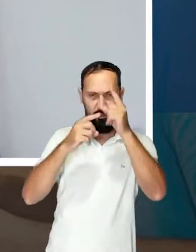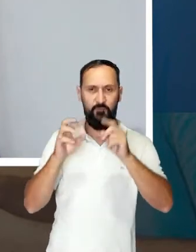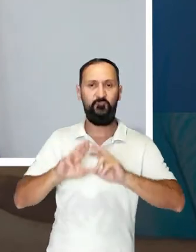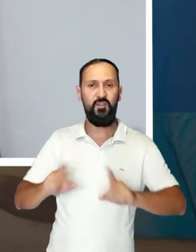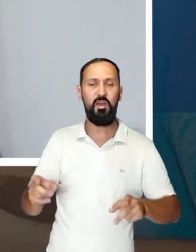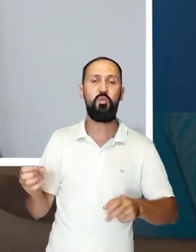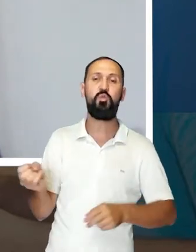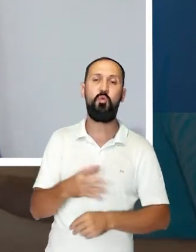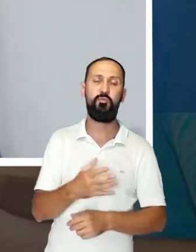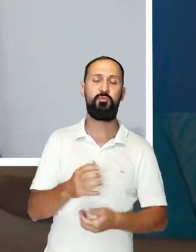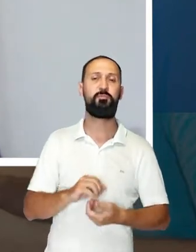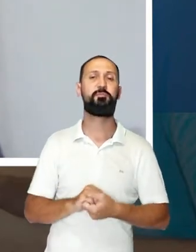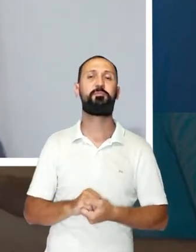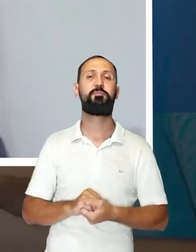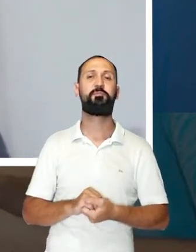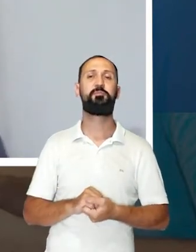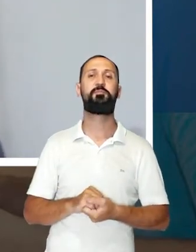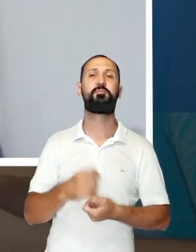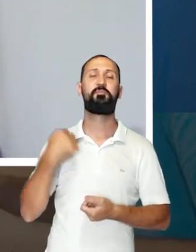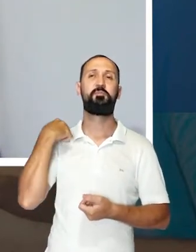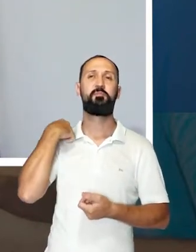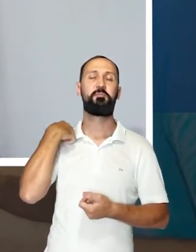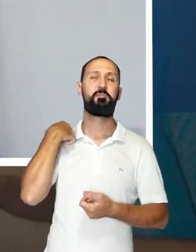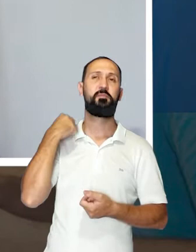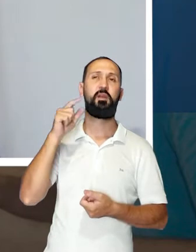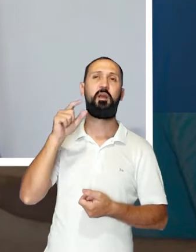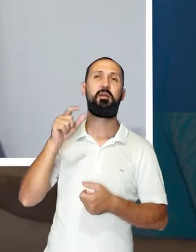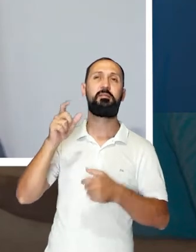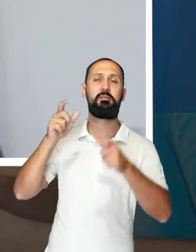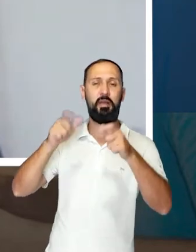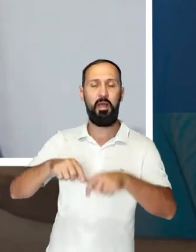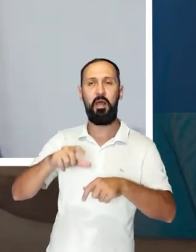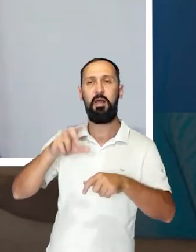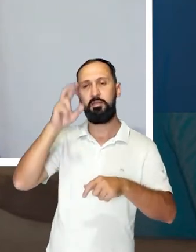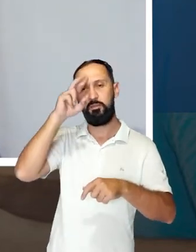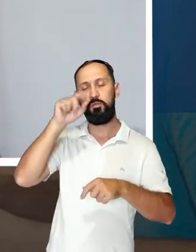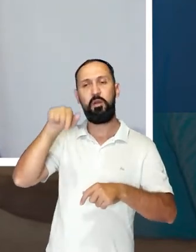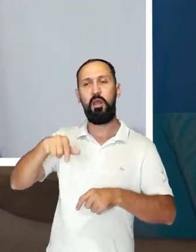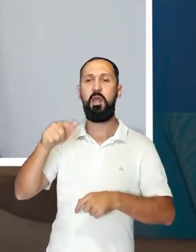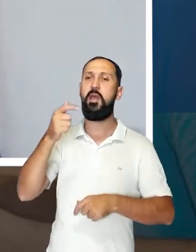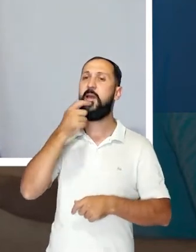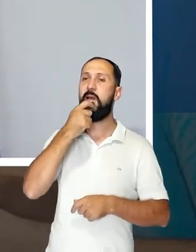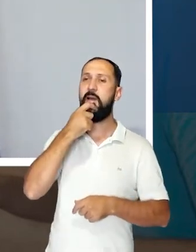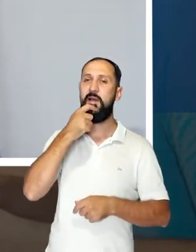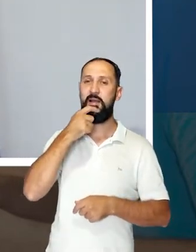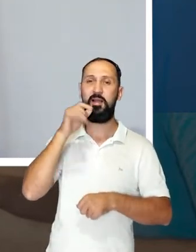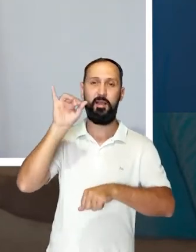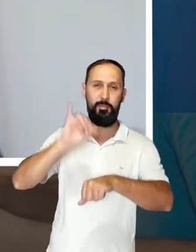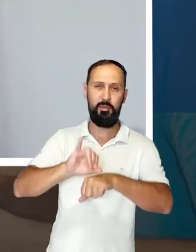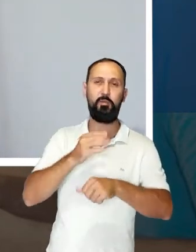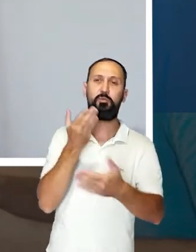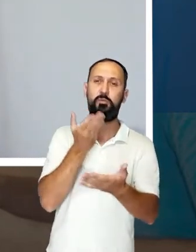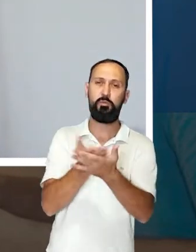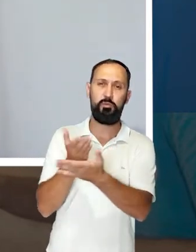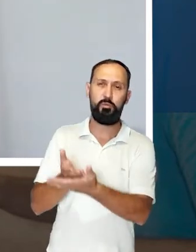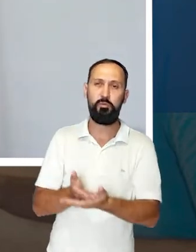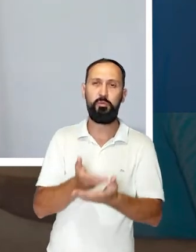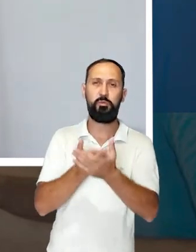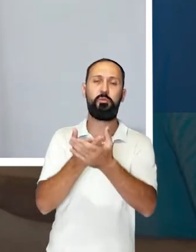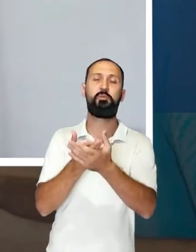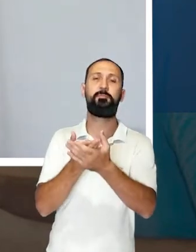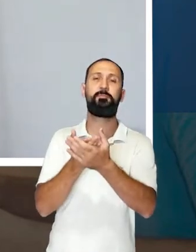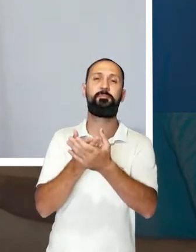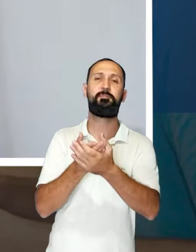criar uma coisa diferente. Então eu tirei de Londres, onde a grande maioria das histórias do Sherlock se passa, estudei